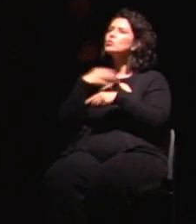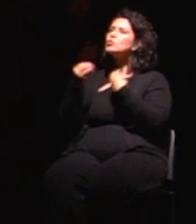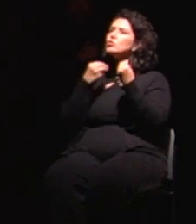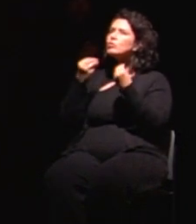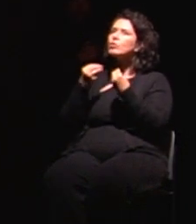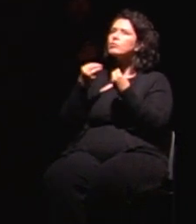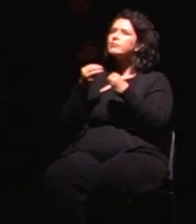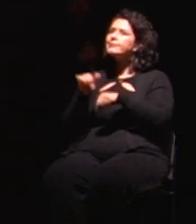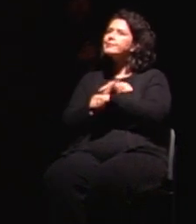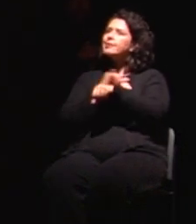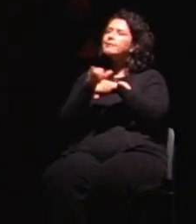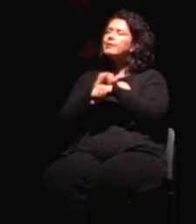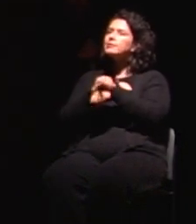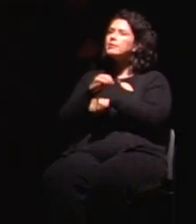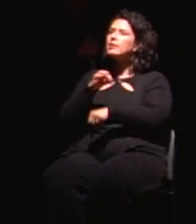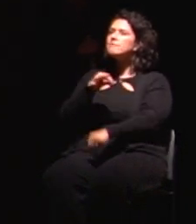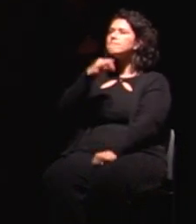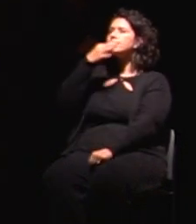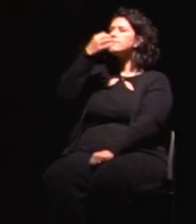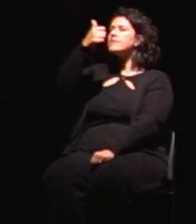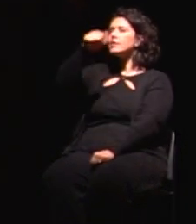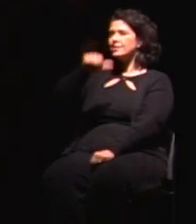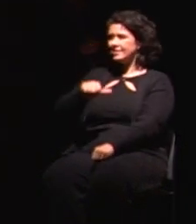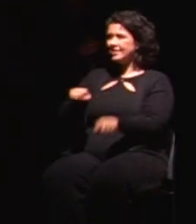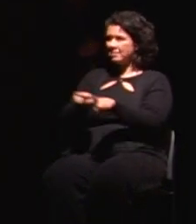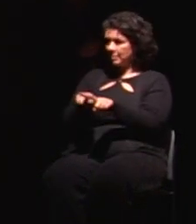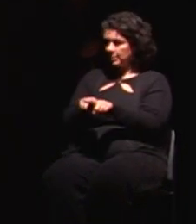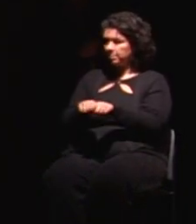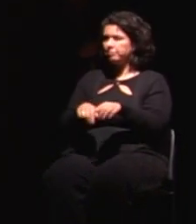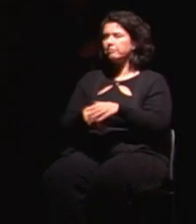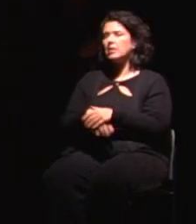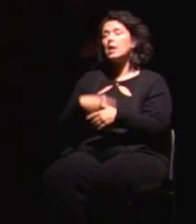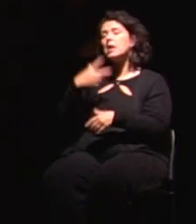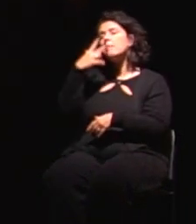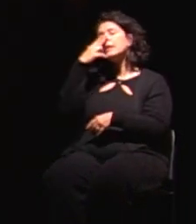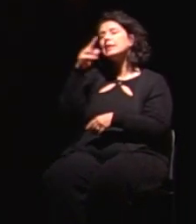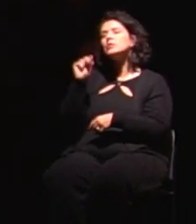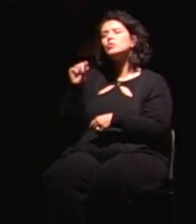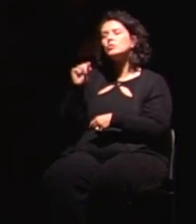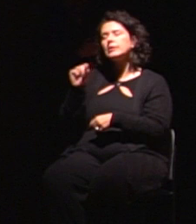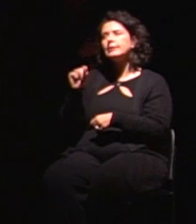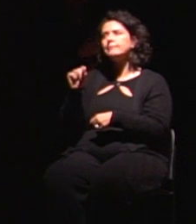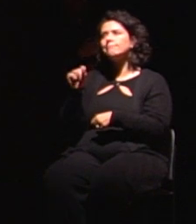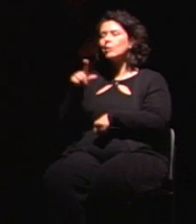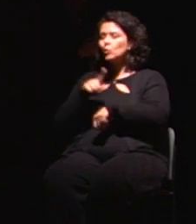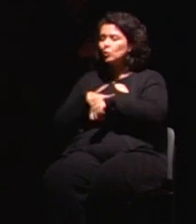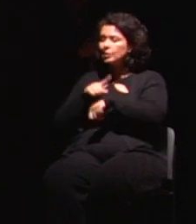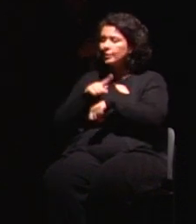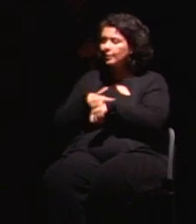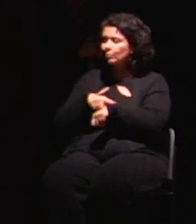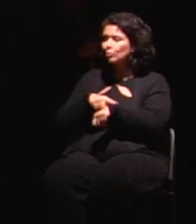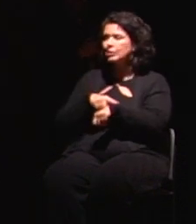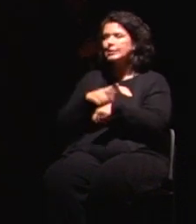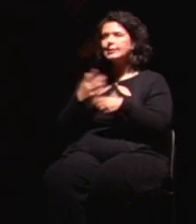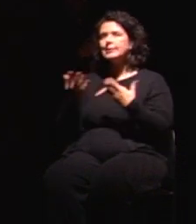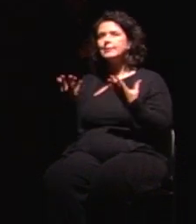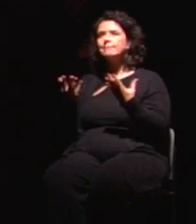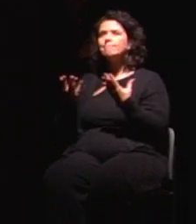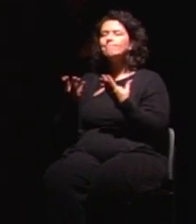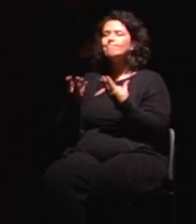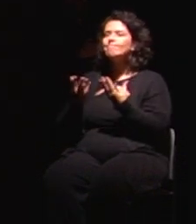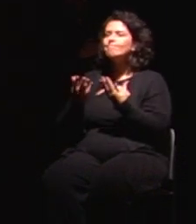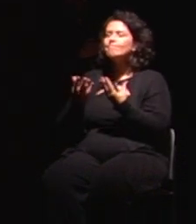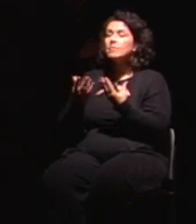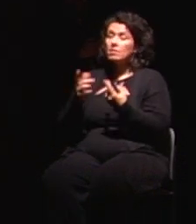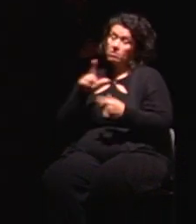momento de dessensibilização, digamos assim, né? É um momento de falta de, né? Assim,